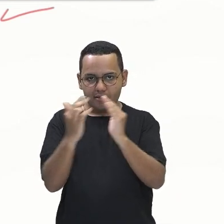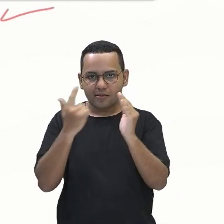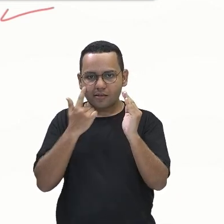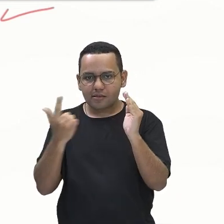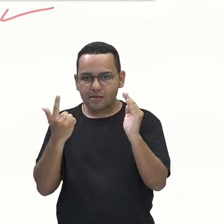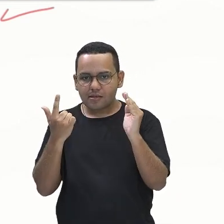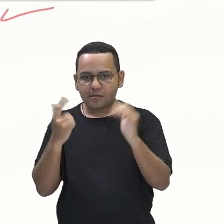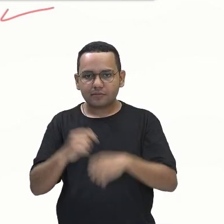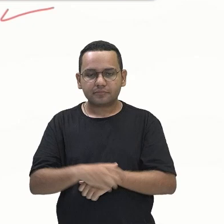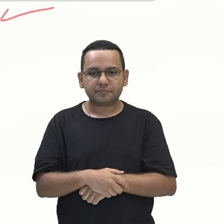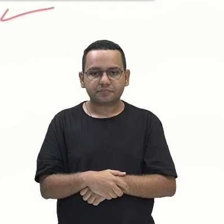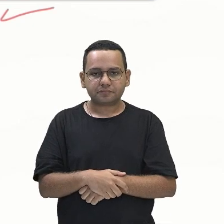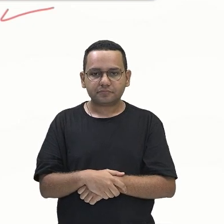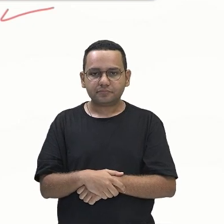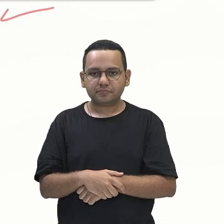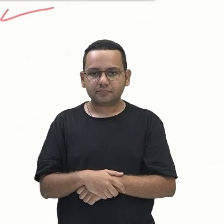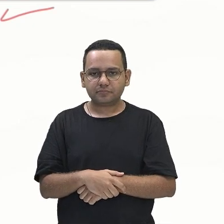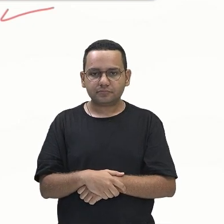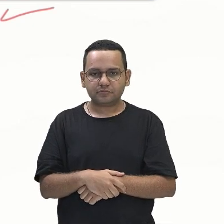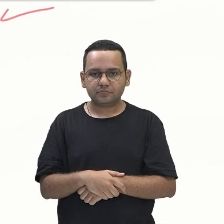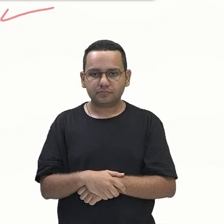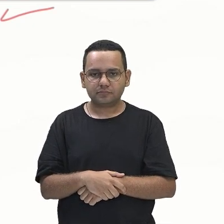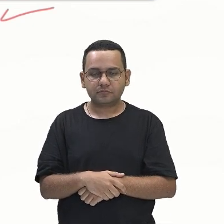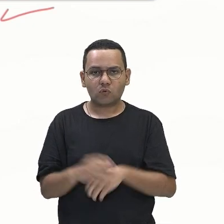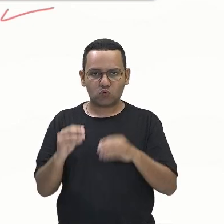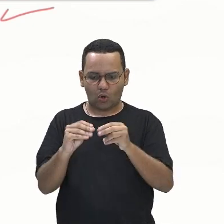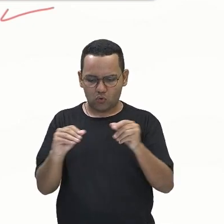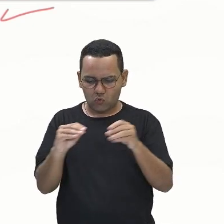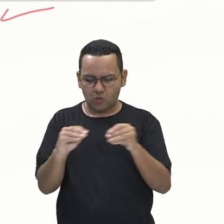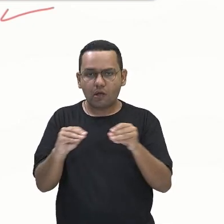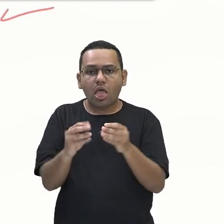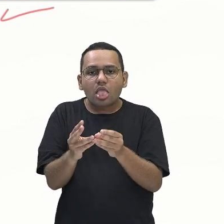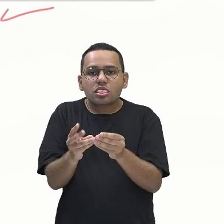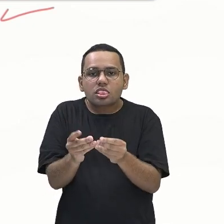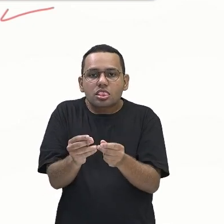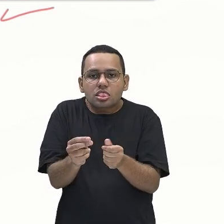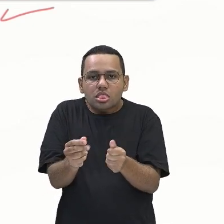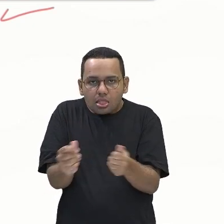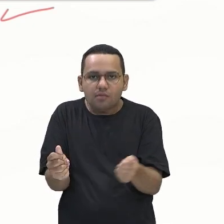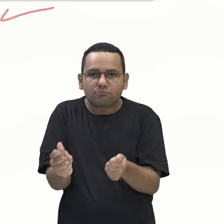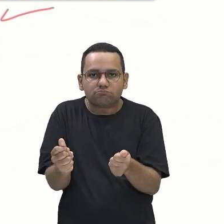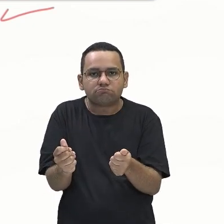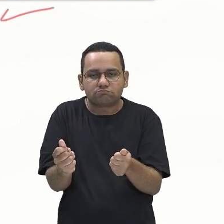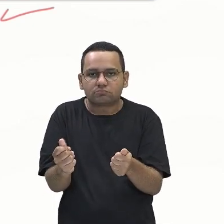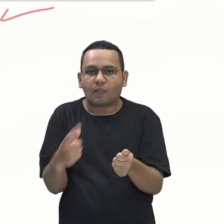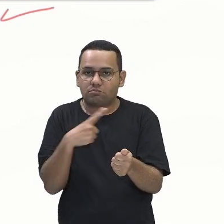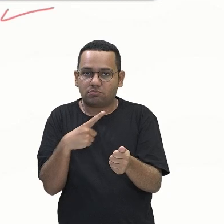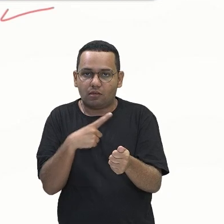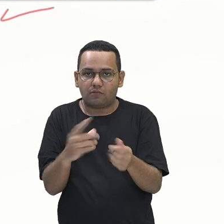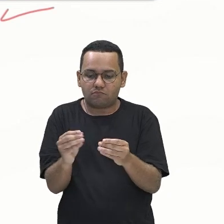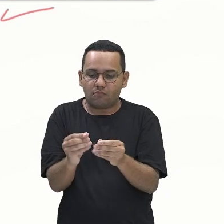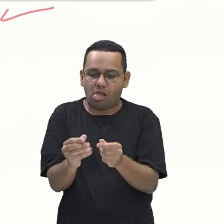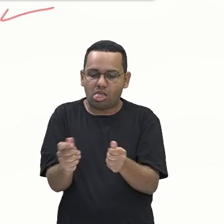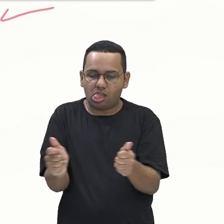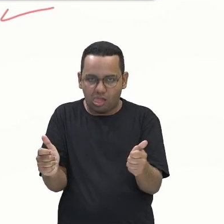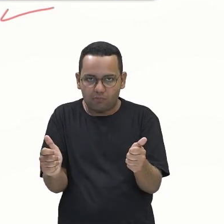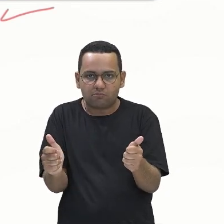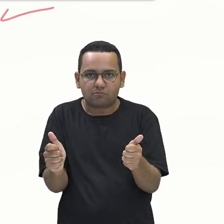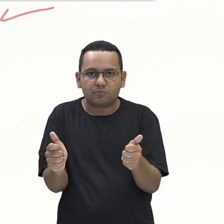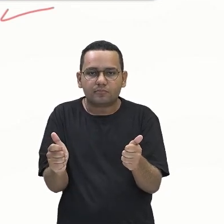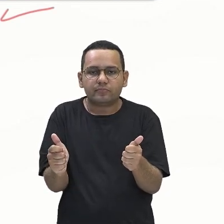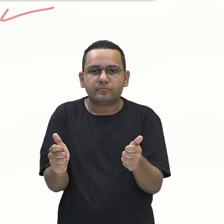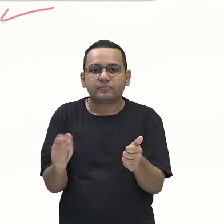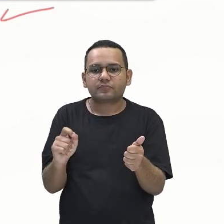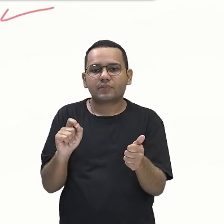solo teve uma perda ali de solo, né? Uma erosão desse solo